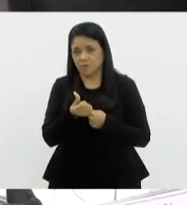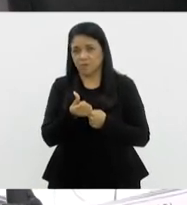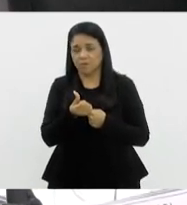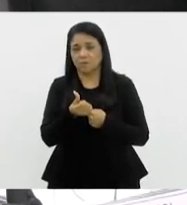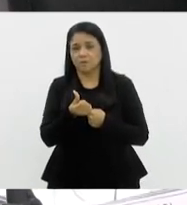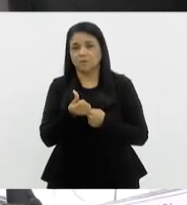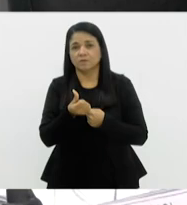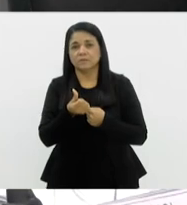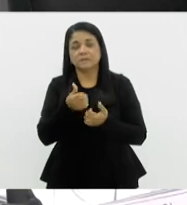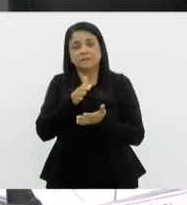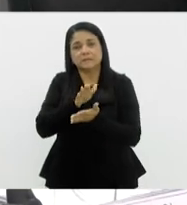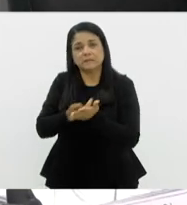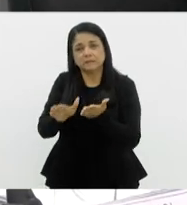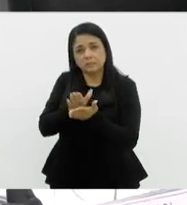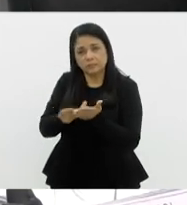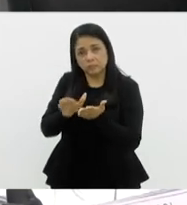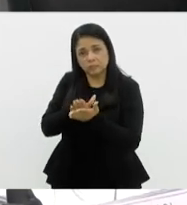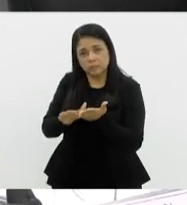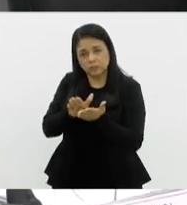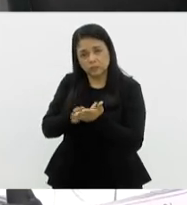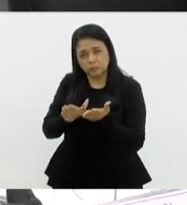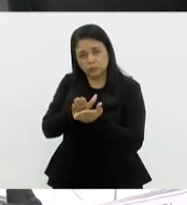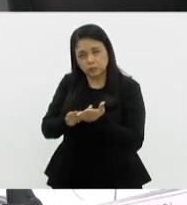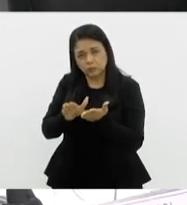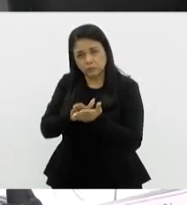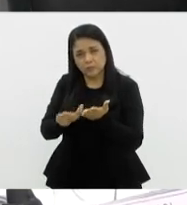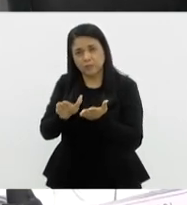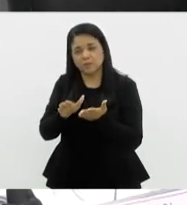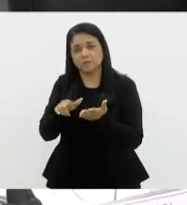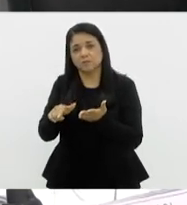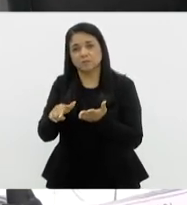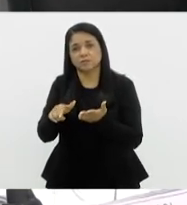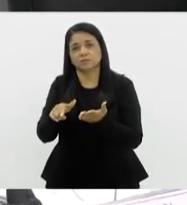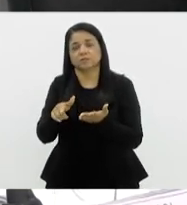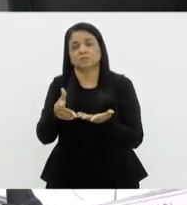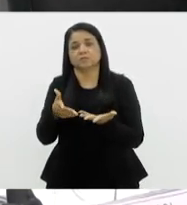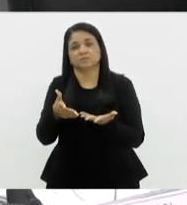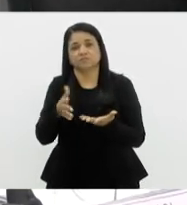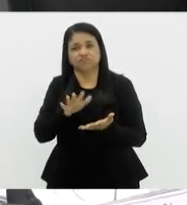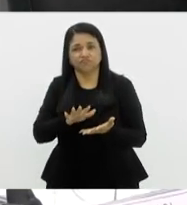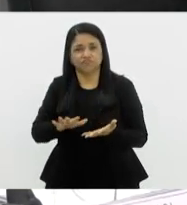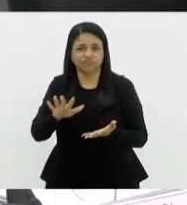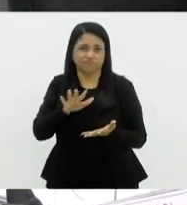justamente das despesas correrão, aquela coisa das despesas genéricas.